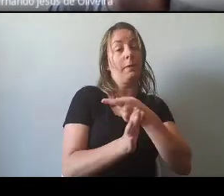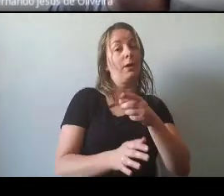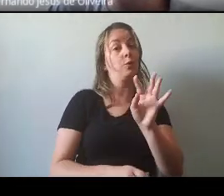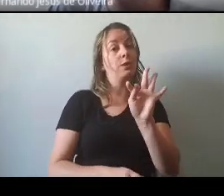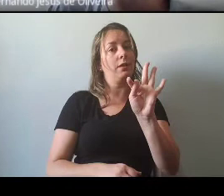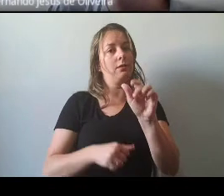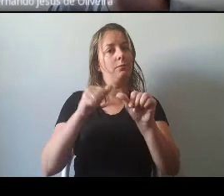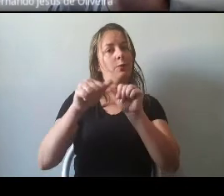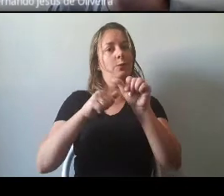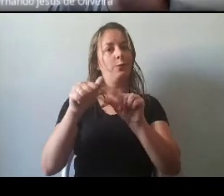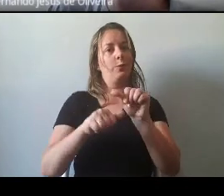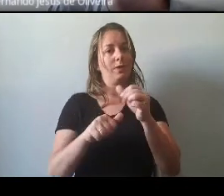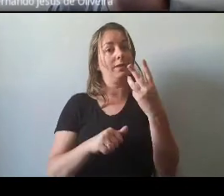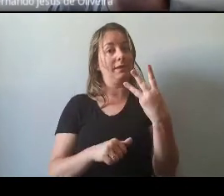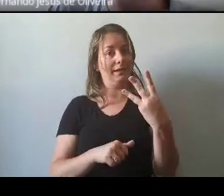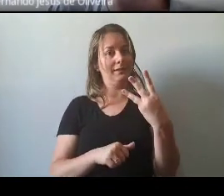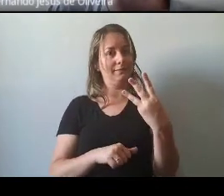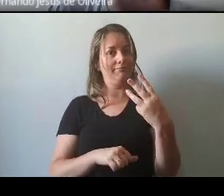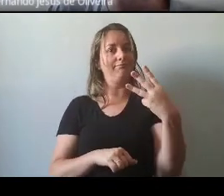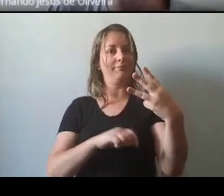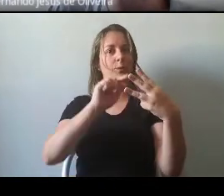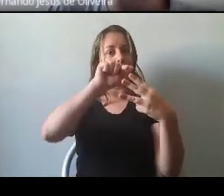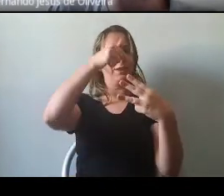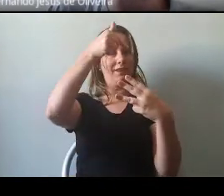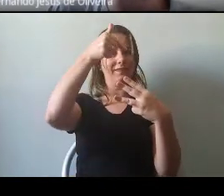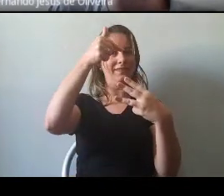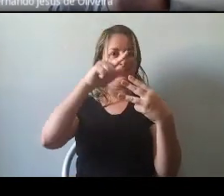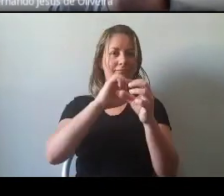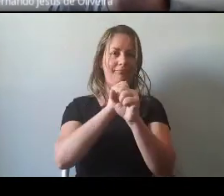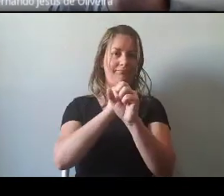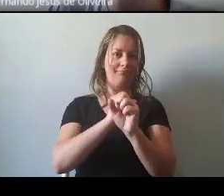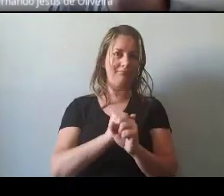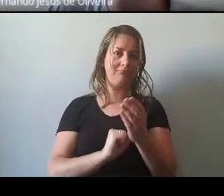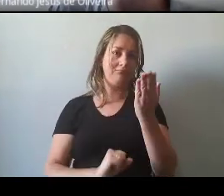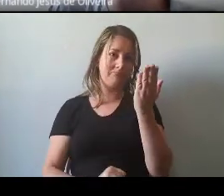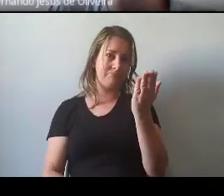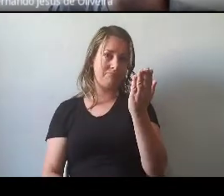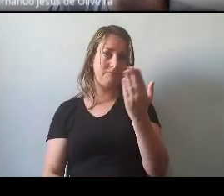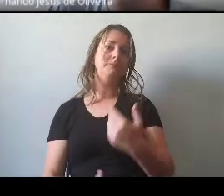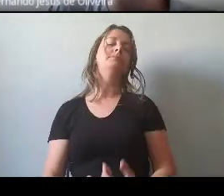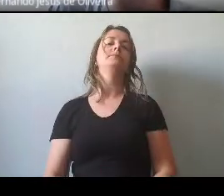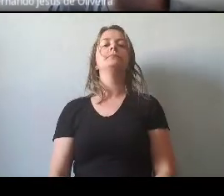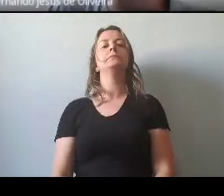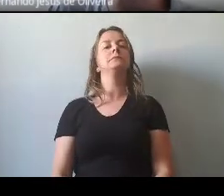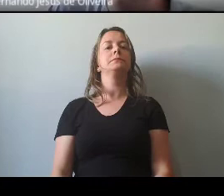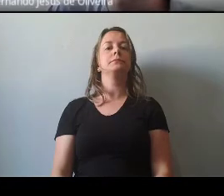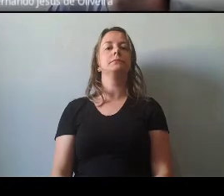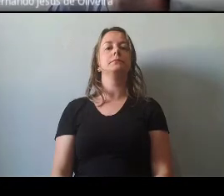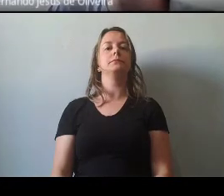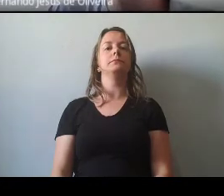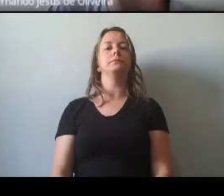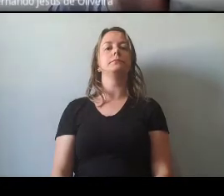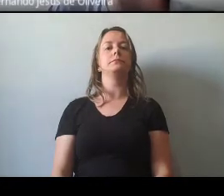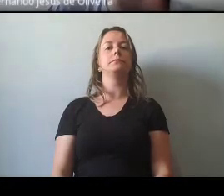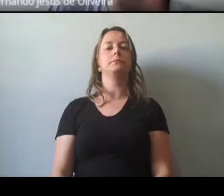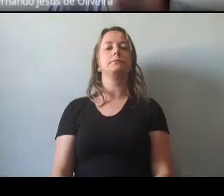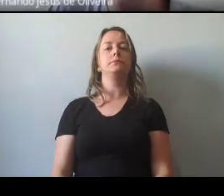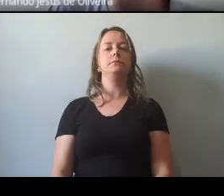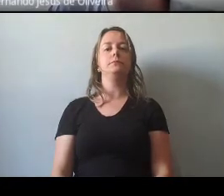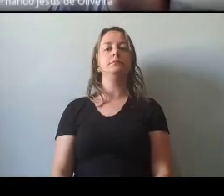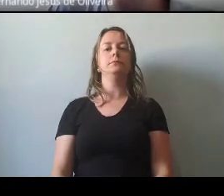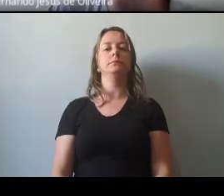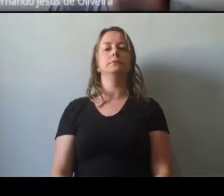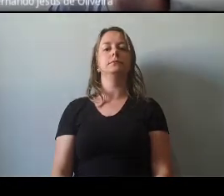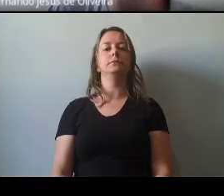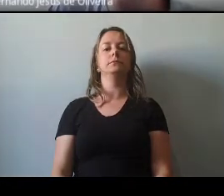10, o tempo agora é 3 ao quadrado dividido por 2. 3 ao quadrado dá 9, né? 3